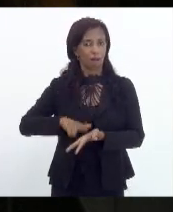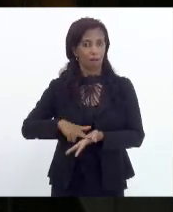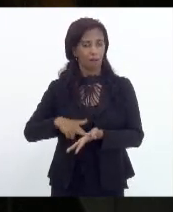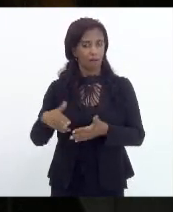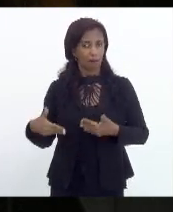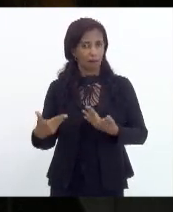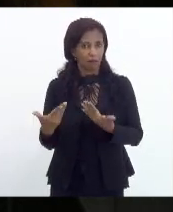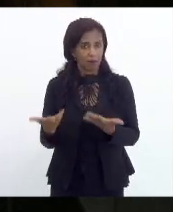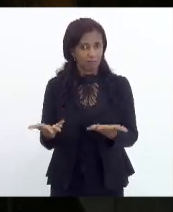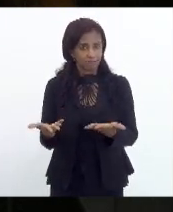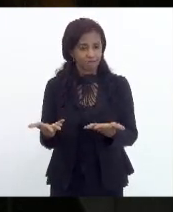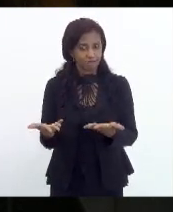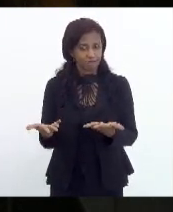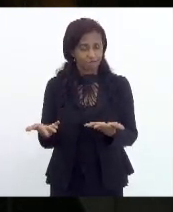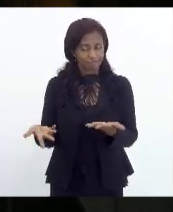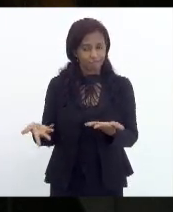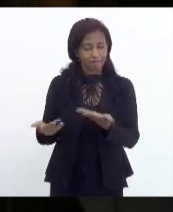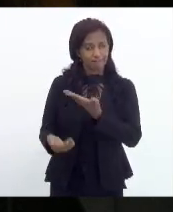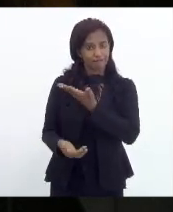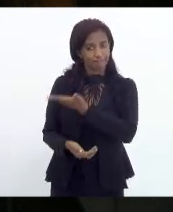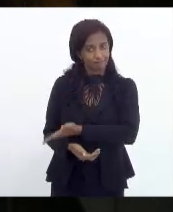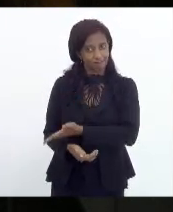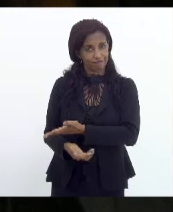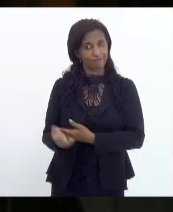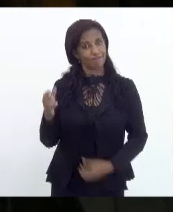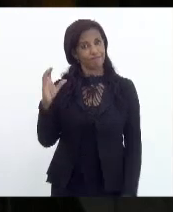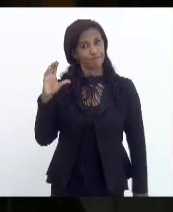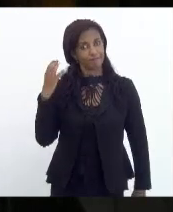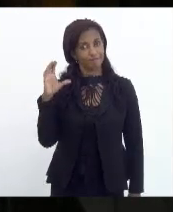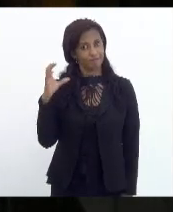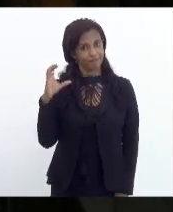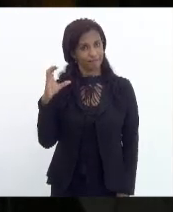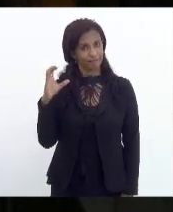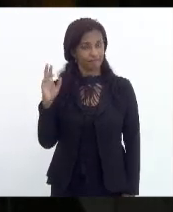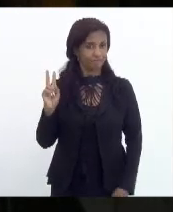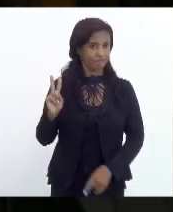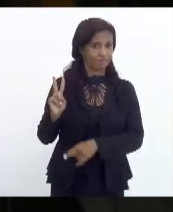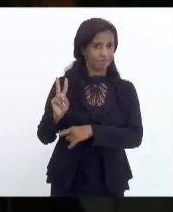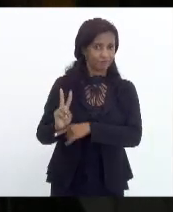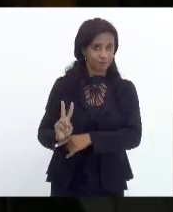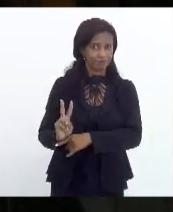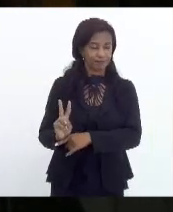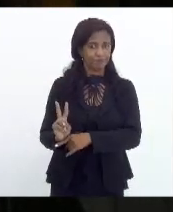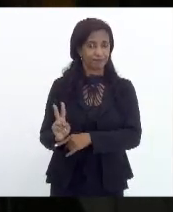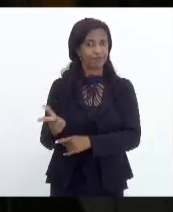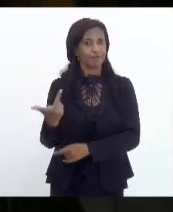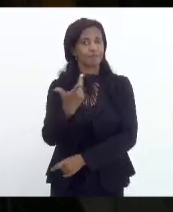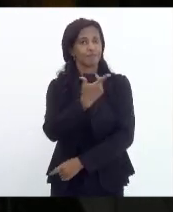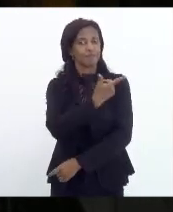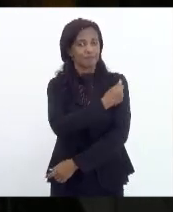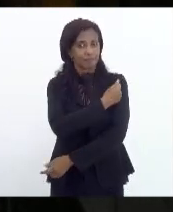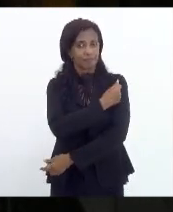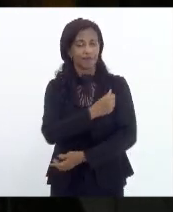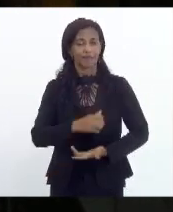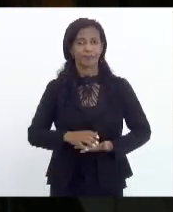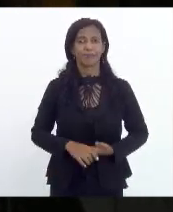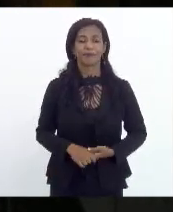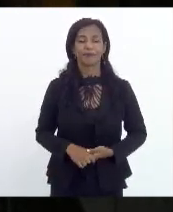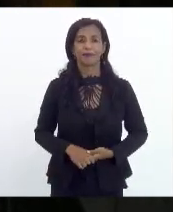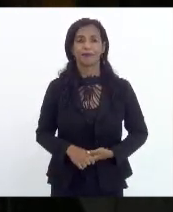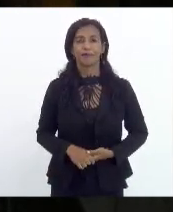estava do lado da Ciência da prevenção e da vacinação